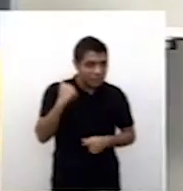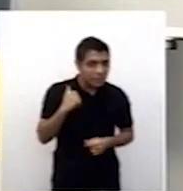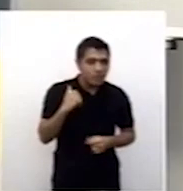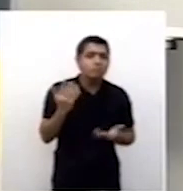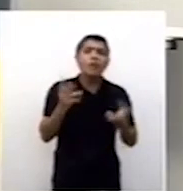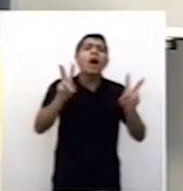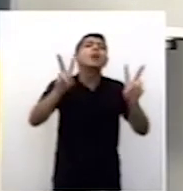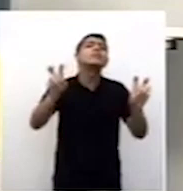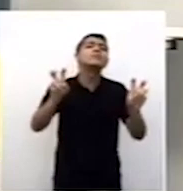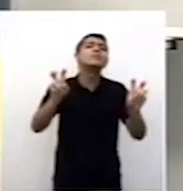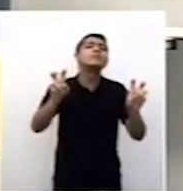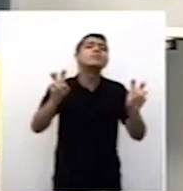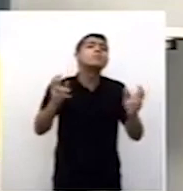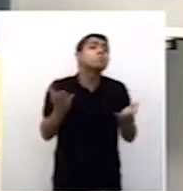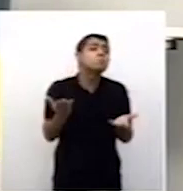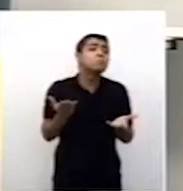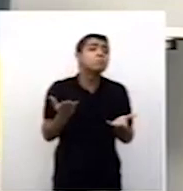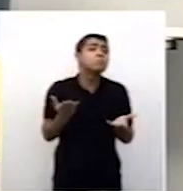assunto?